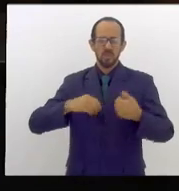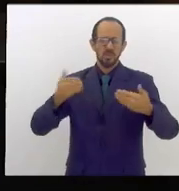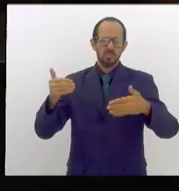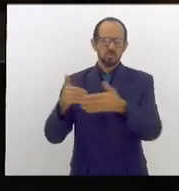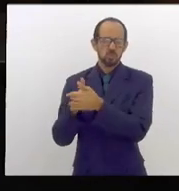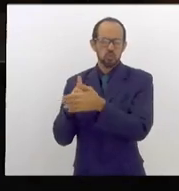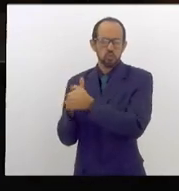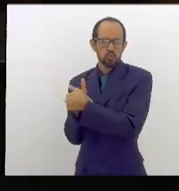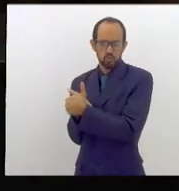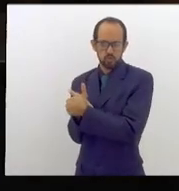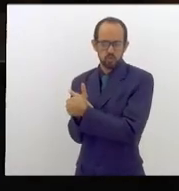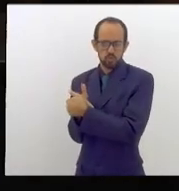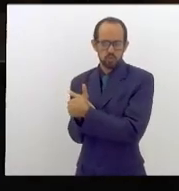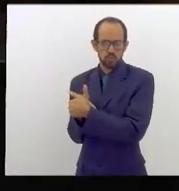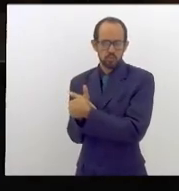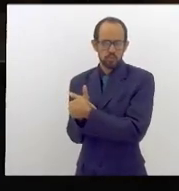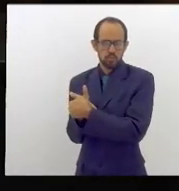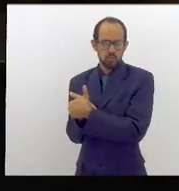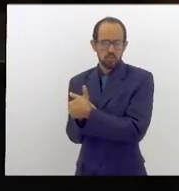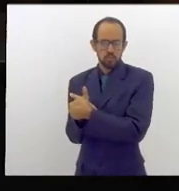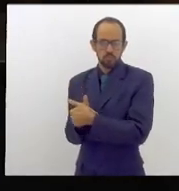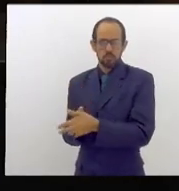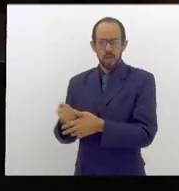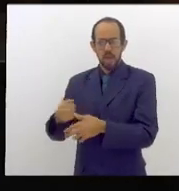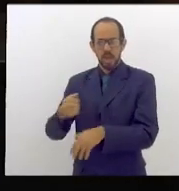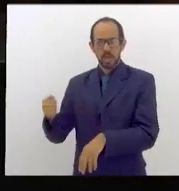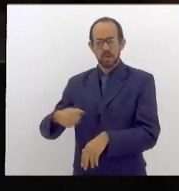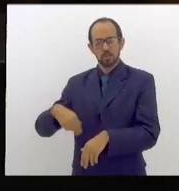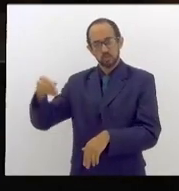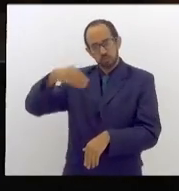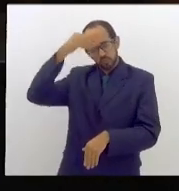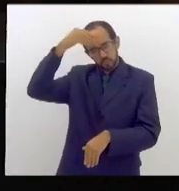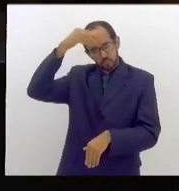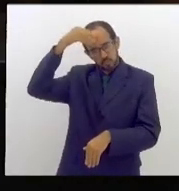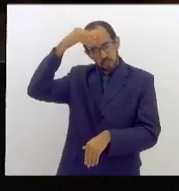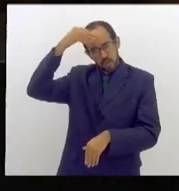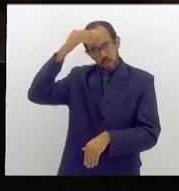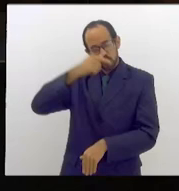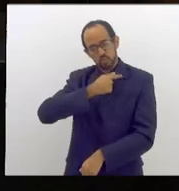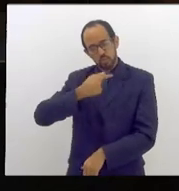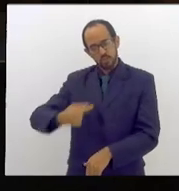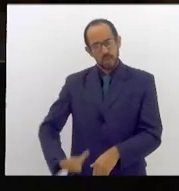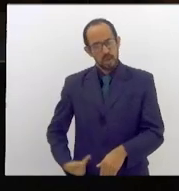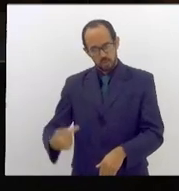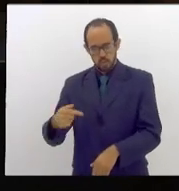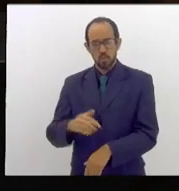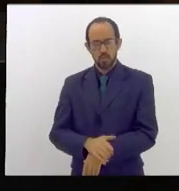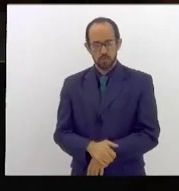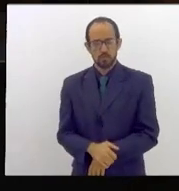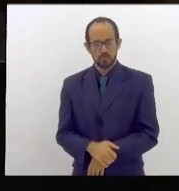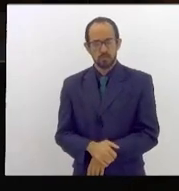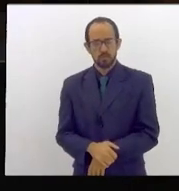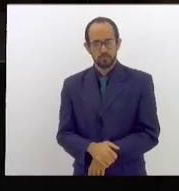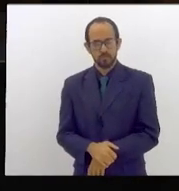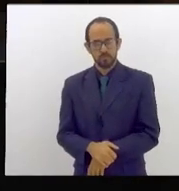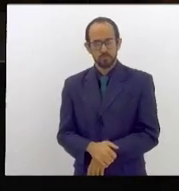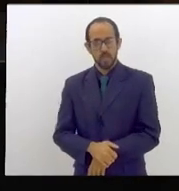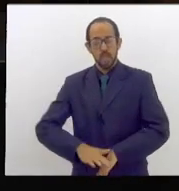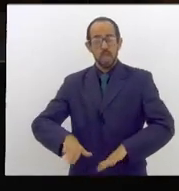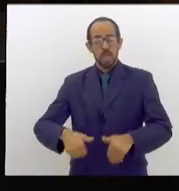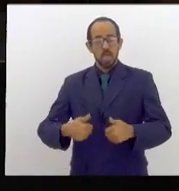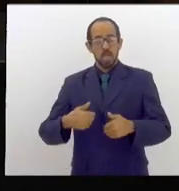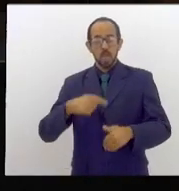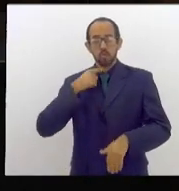para os afiliados políticos do governador então eu não tenho dúvida se um presidente que o